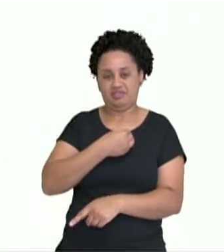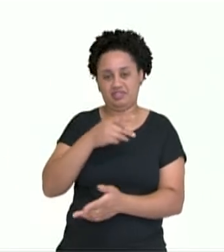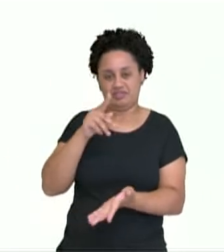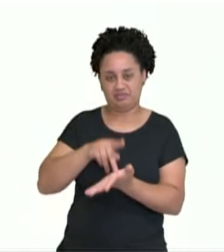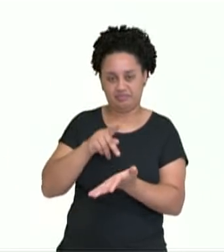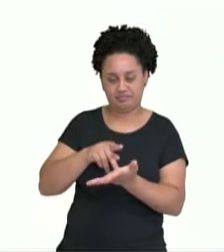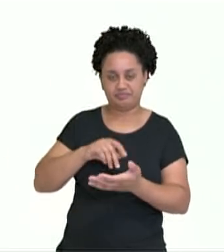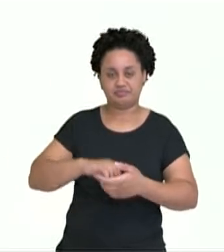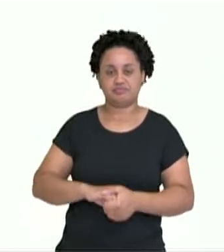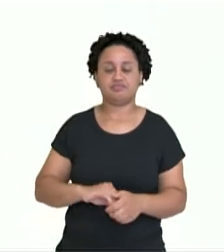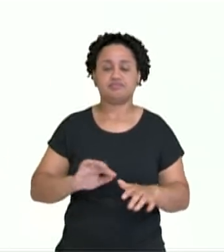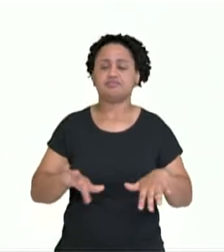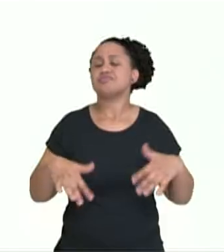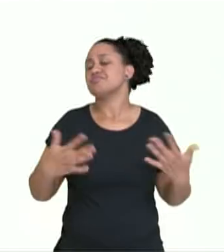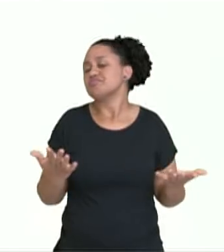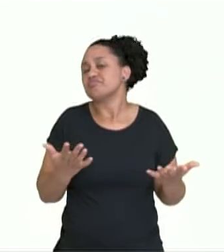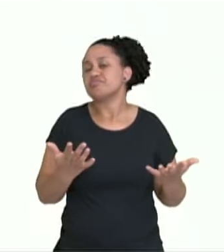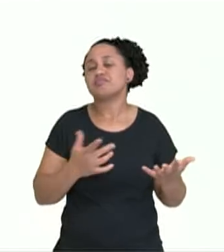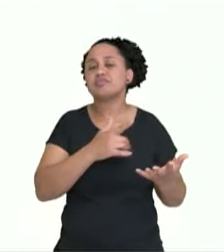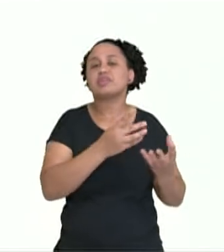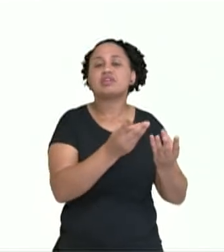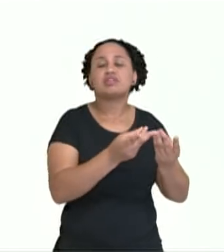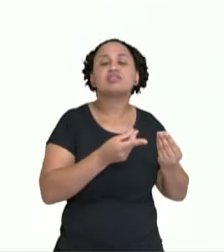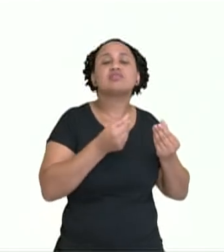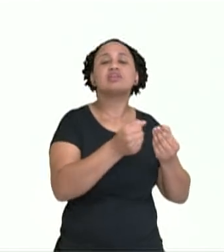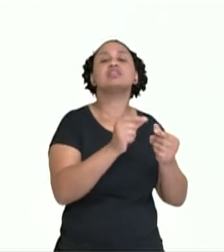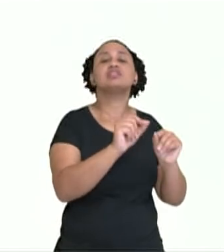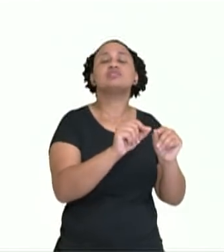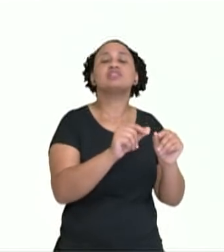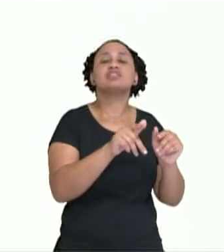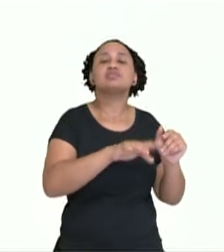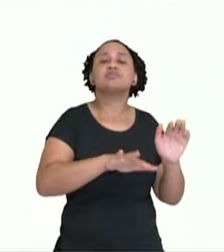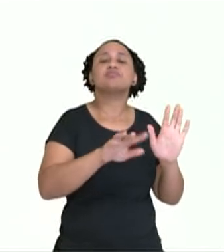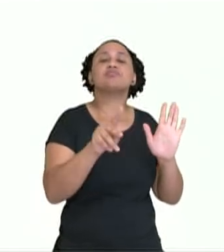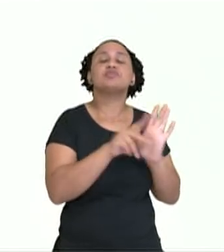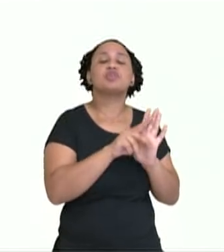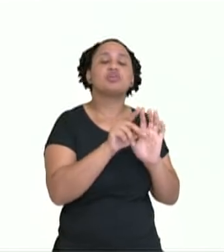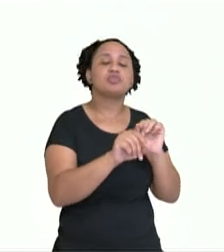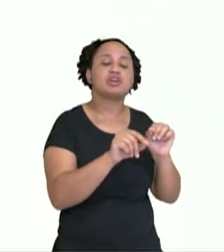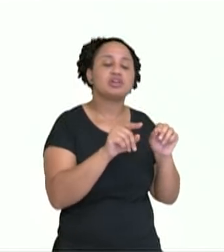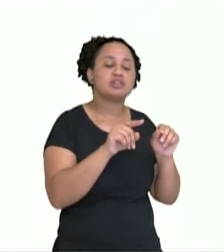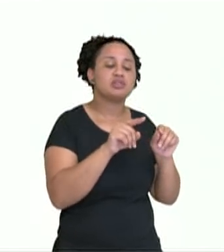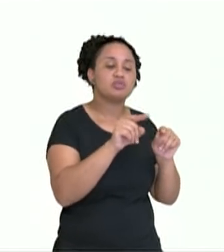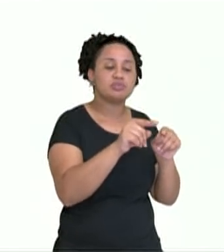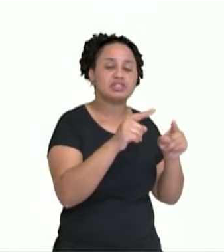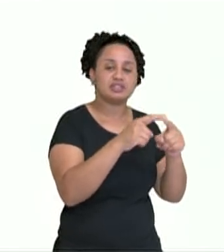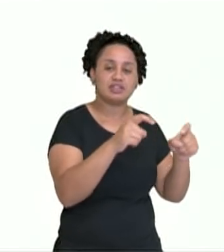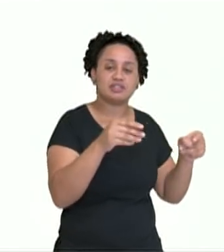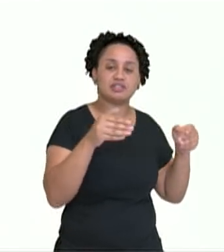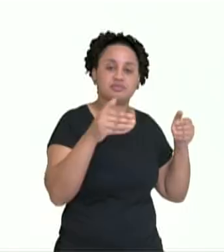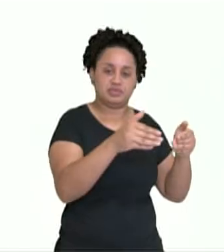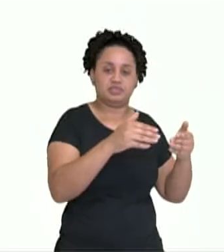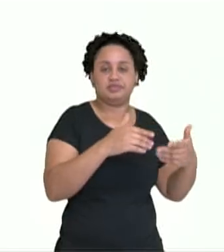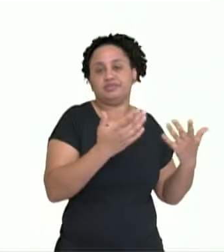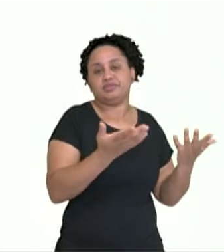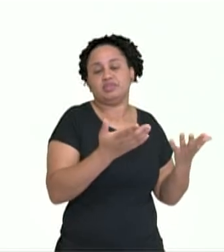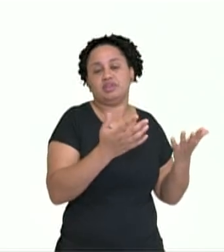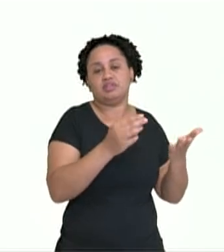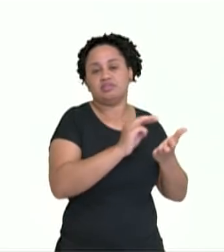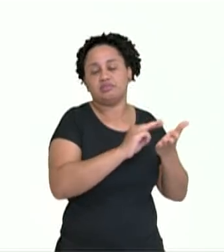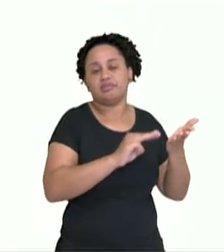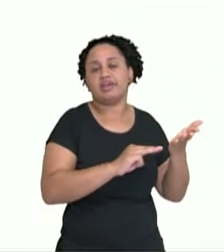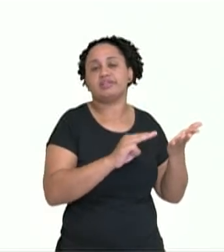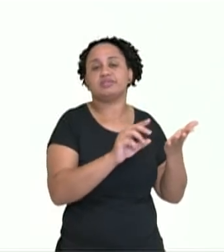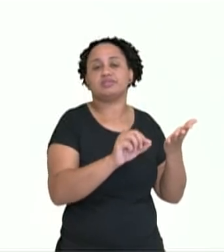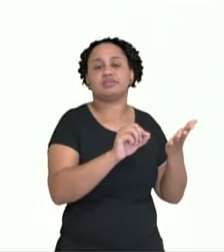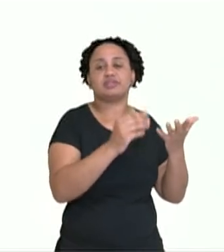método qualitativo é aquele método próprio, né, de uma ciência. É aquele método que ele